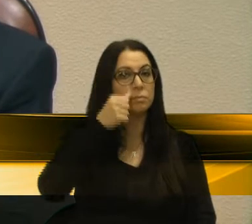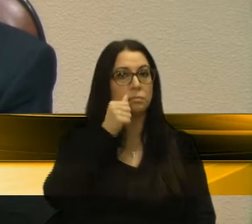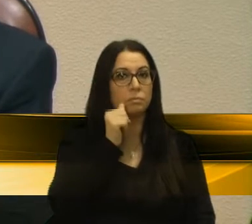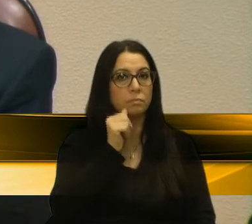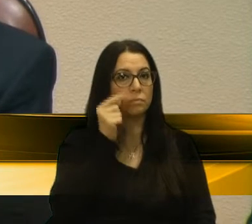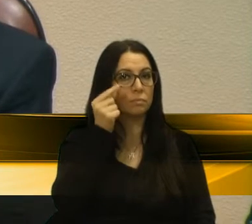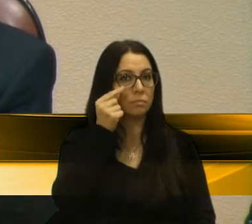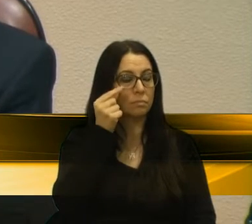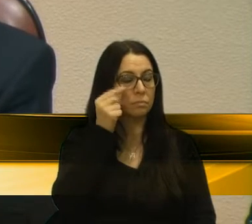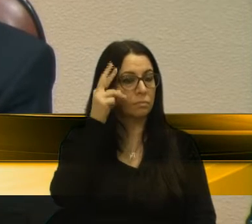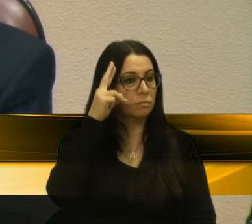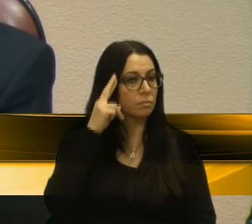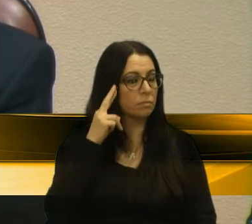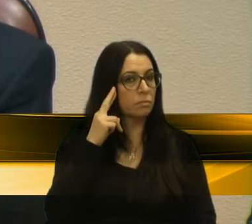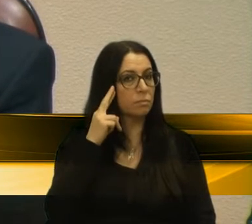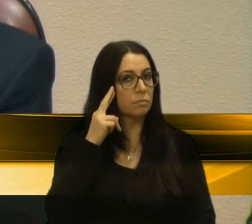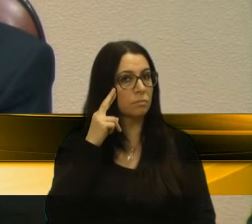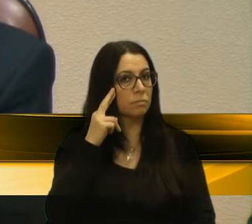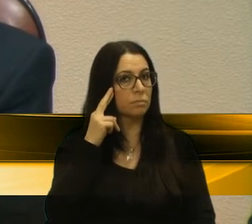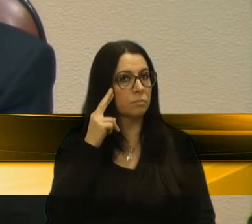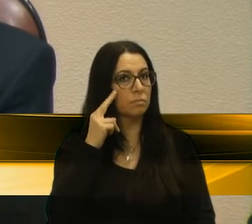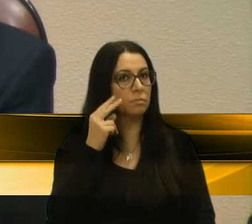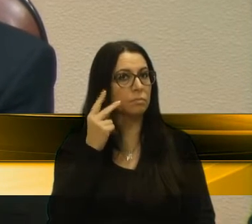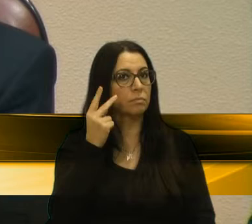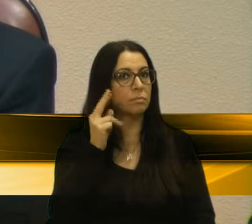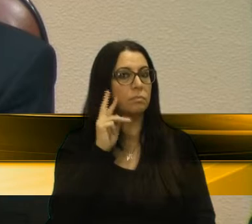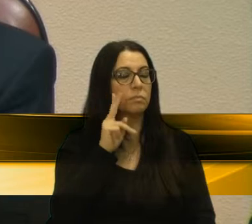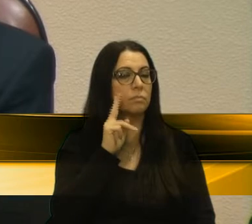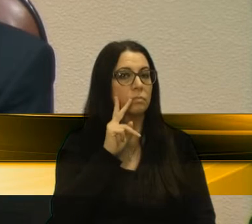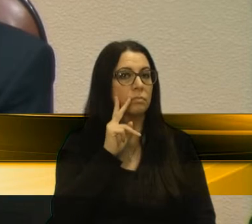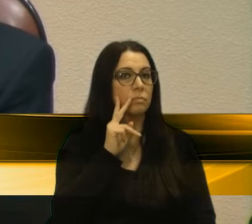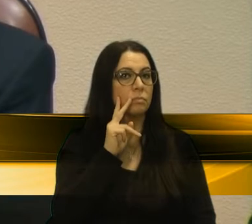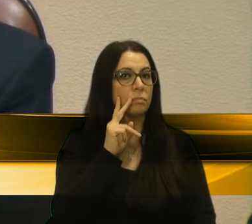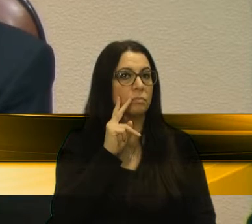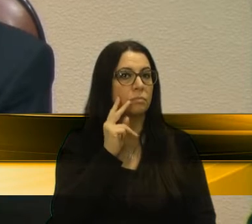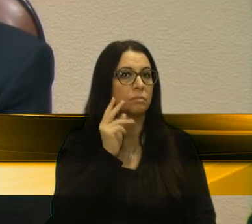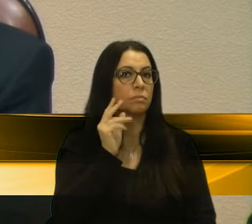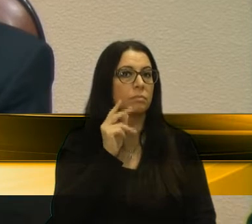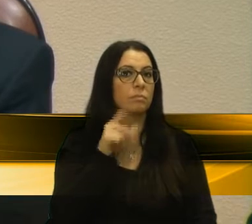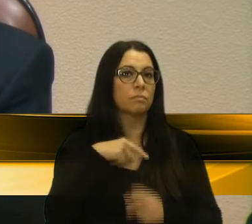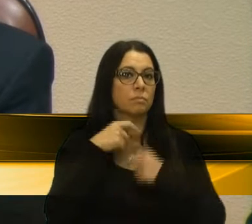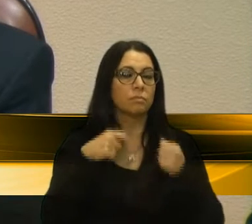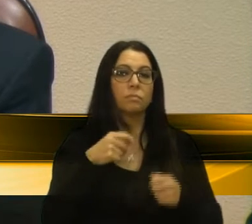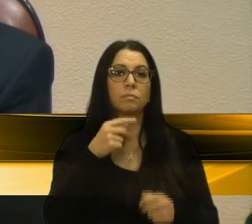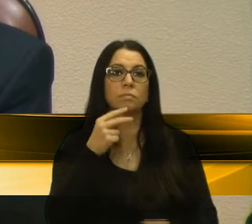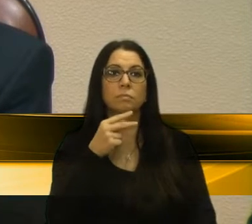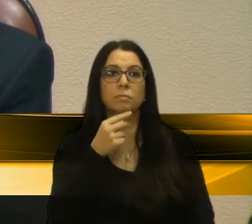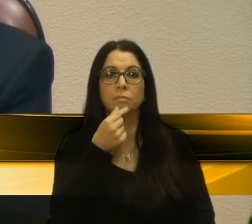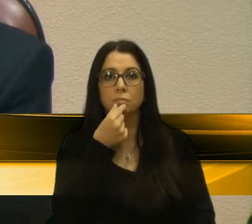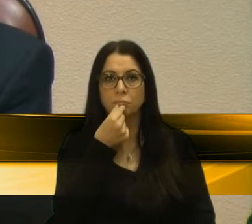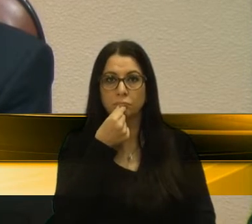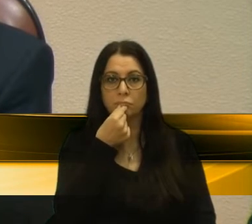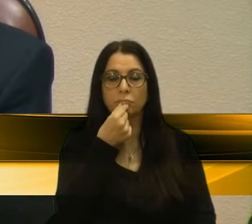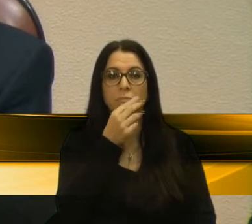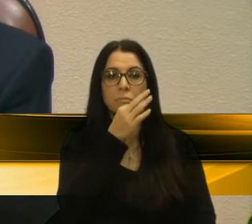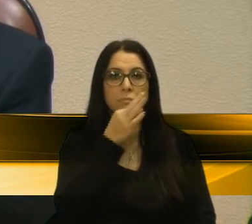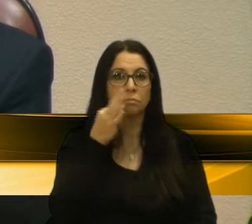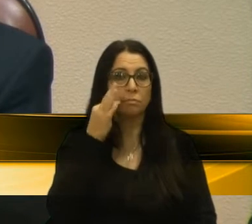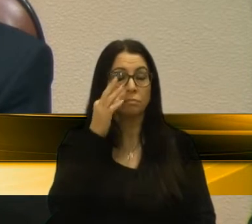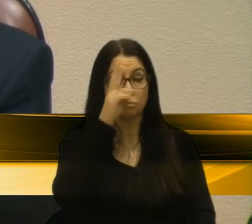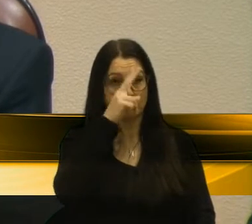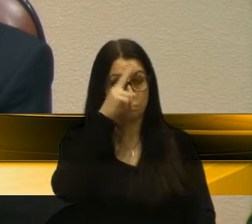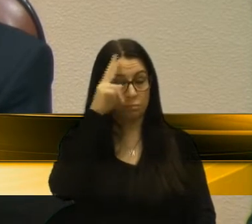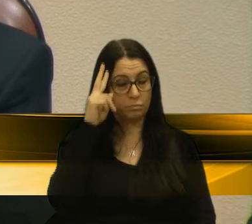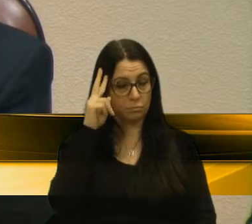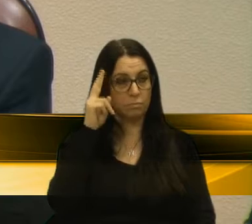Paulo Périco, Rafael Bueno, Renato Oliveira, Ricardo Aneluz, Rodrigo Beltrão, Tatiane Frisso e Velocino